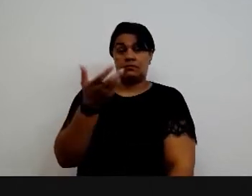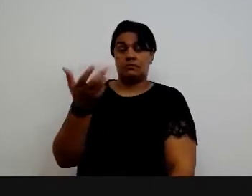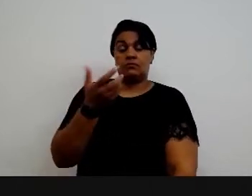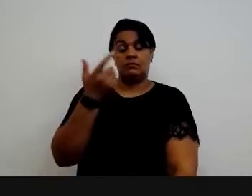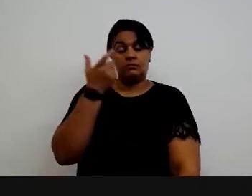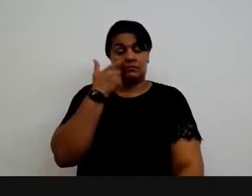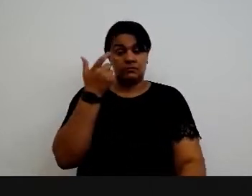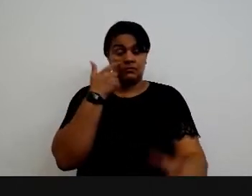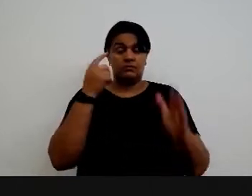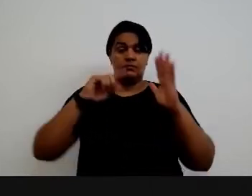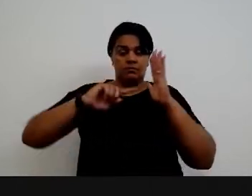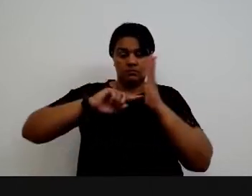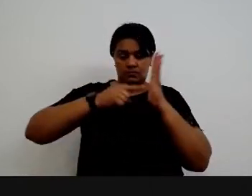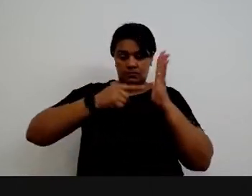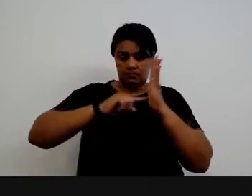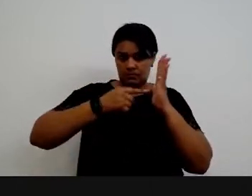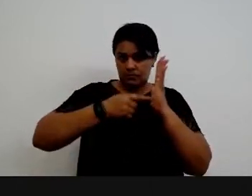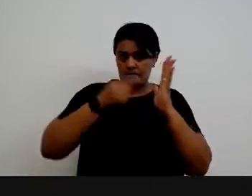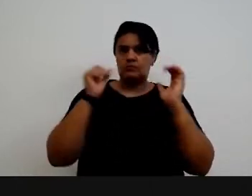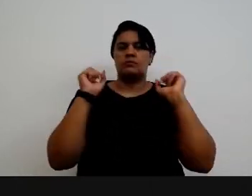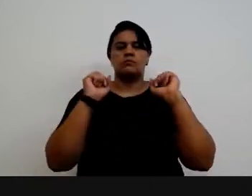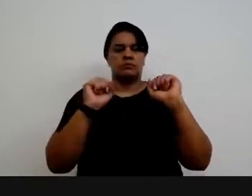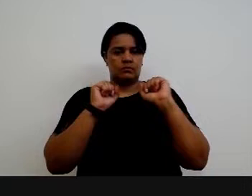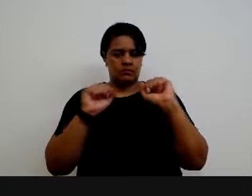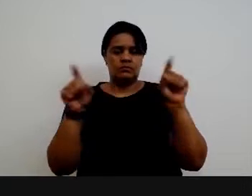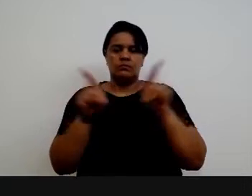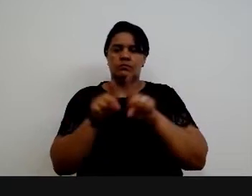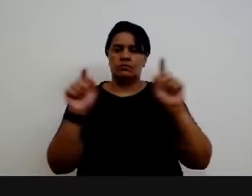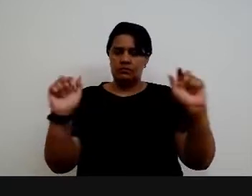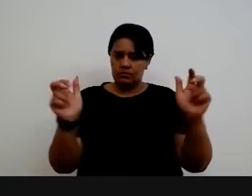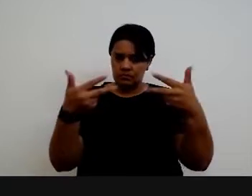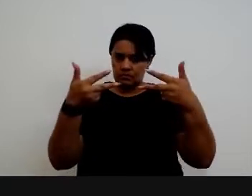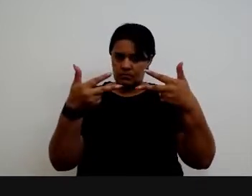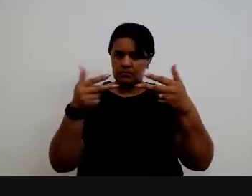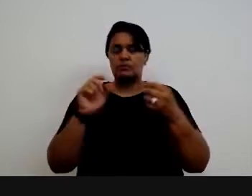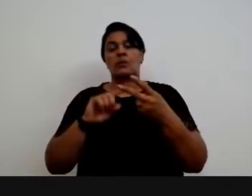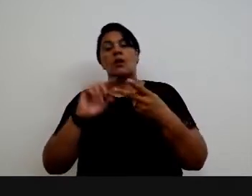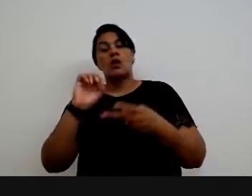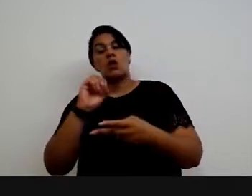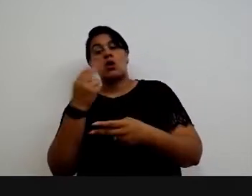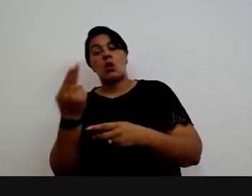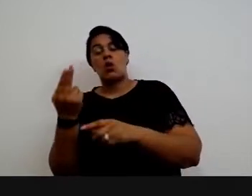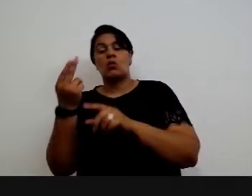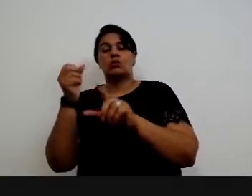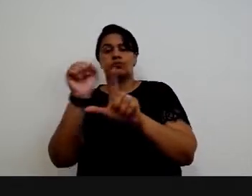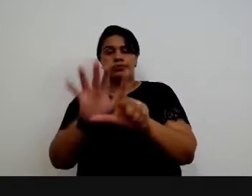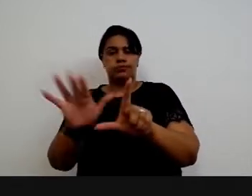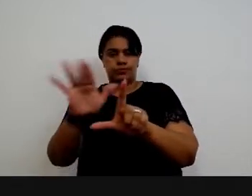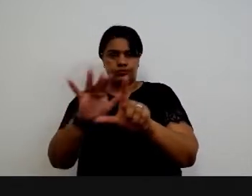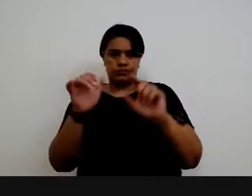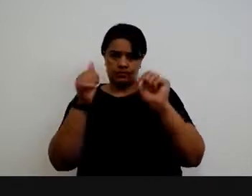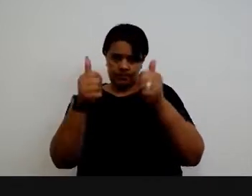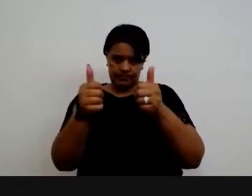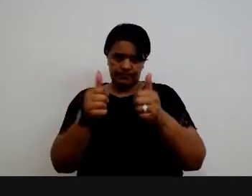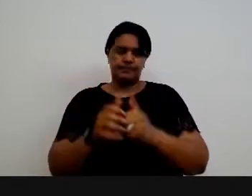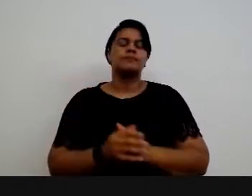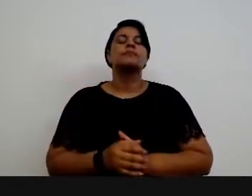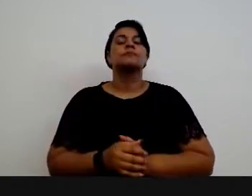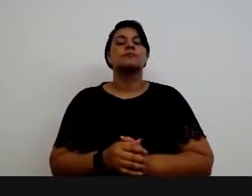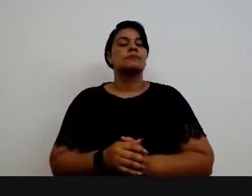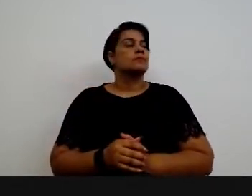Educação Legislativa e o link também está disponível na entrada do auditório e na descrição do